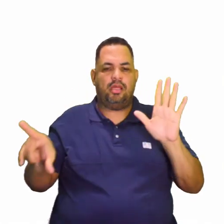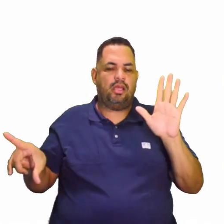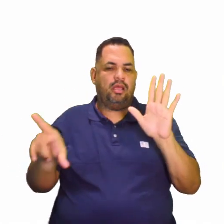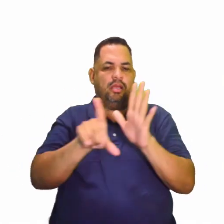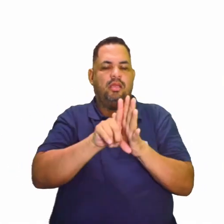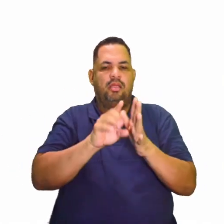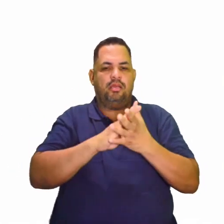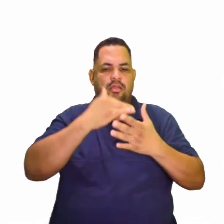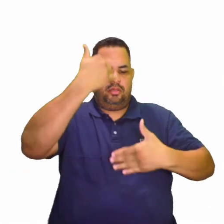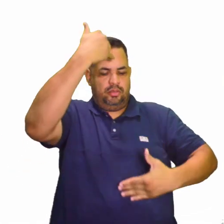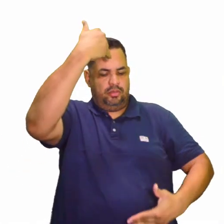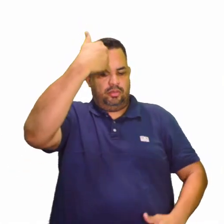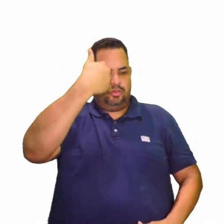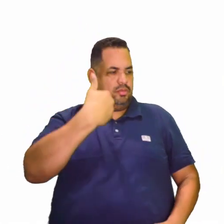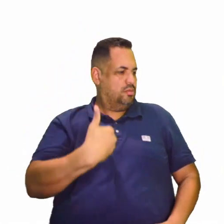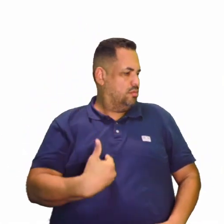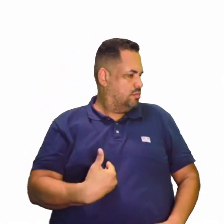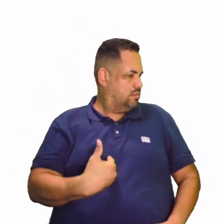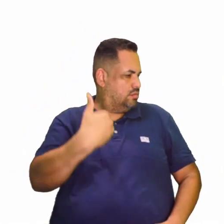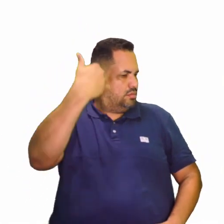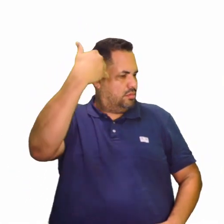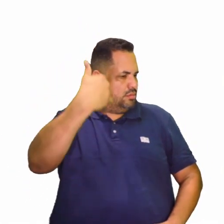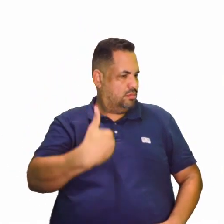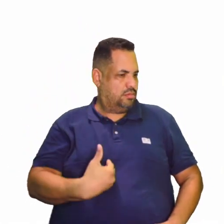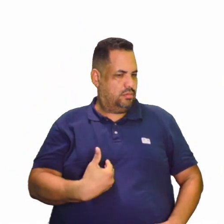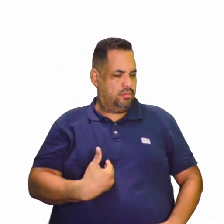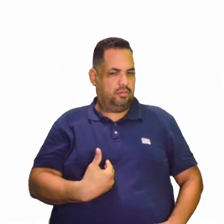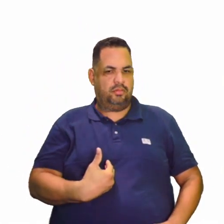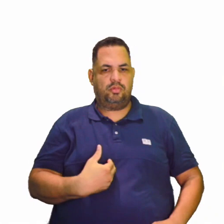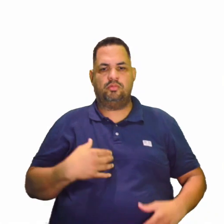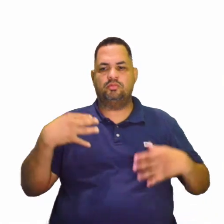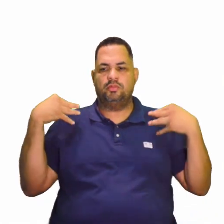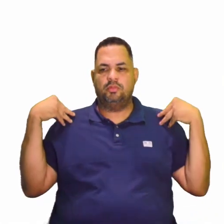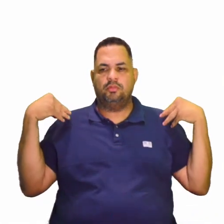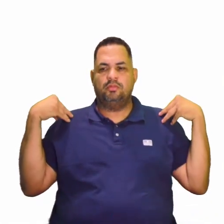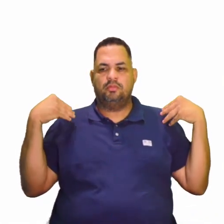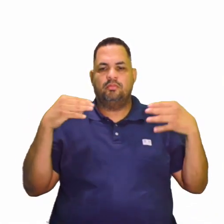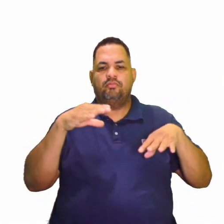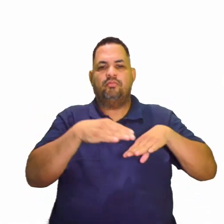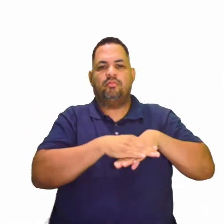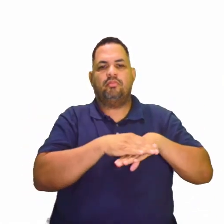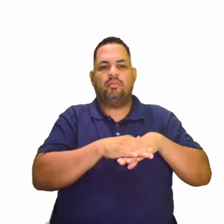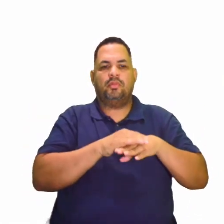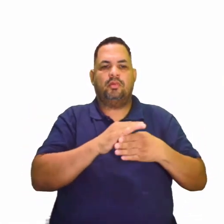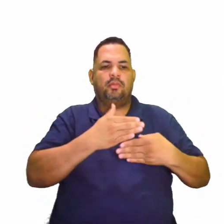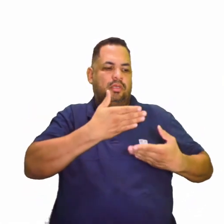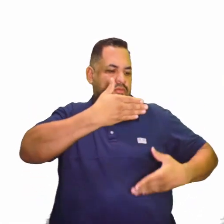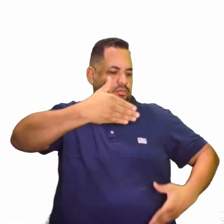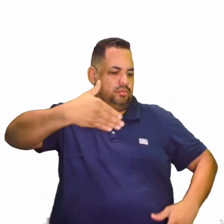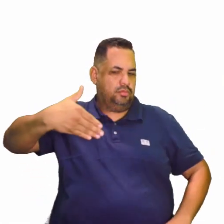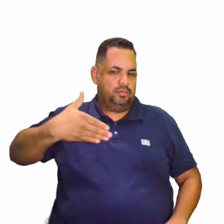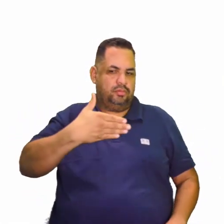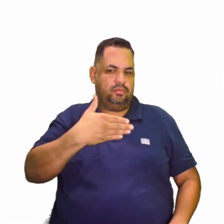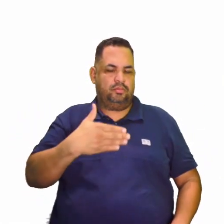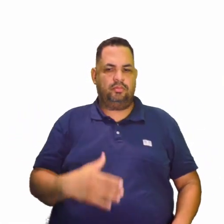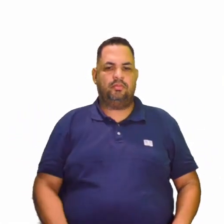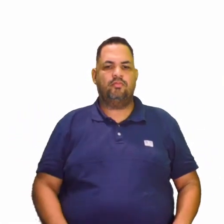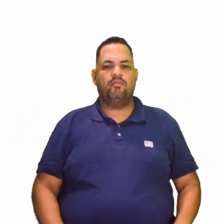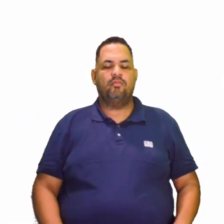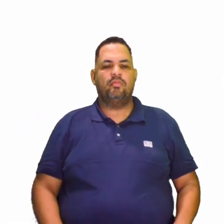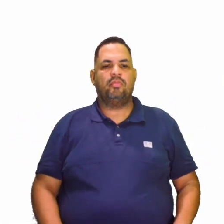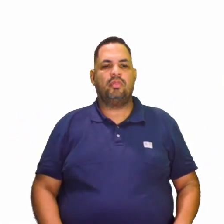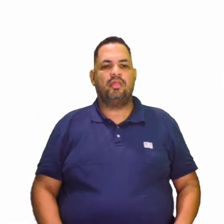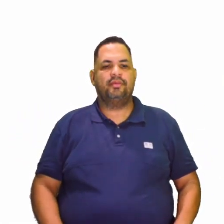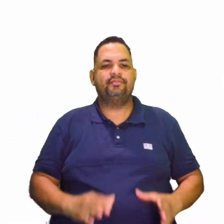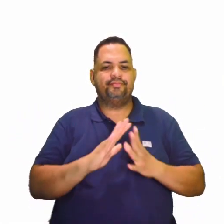cabeça de perfil, ombros para frente e pés também de perfil, tá? Então